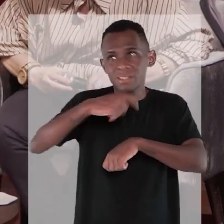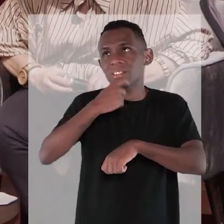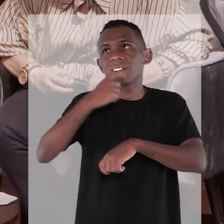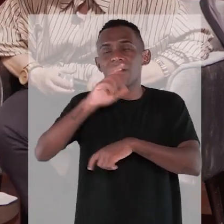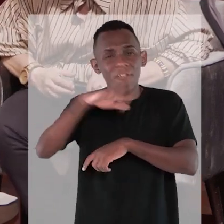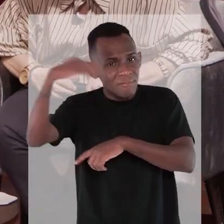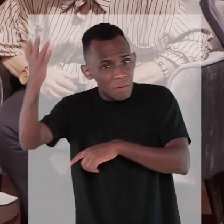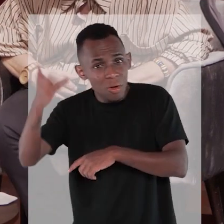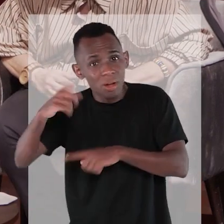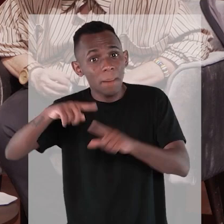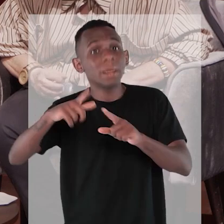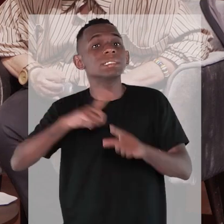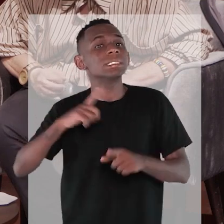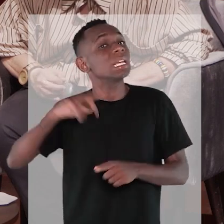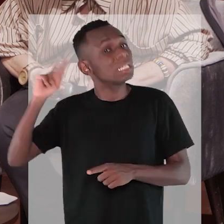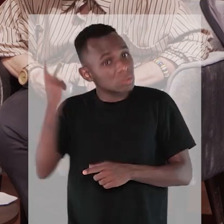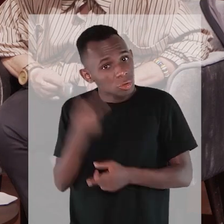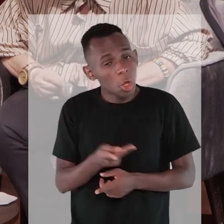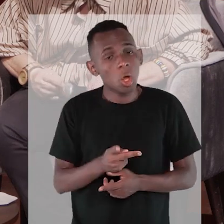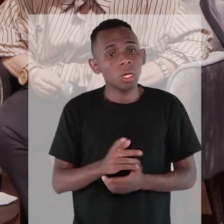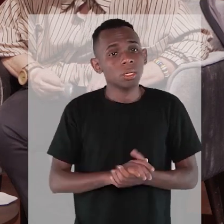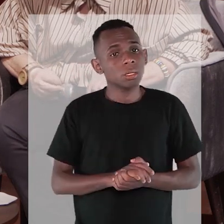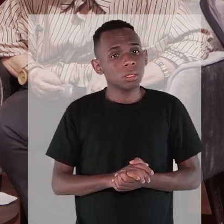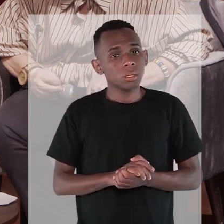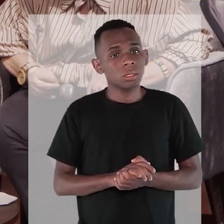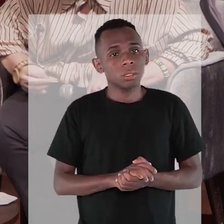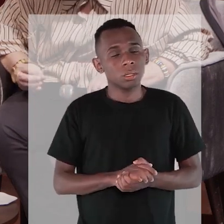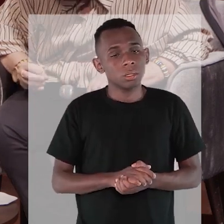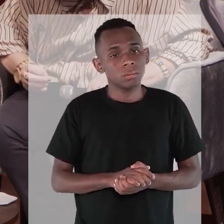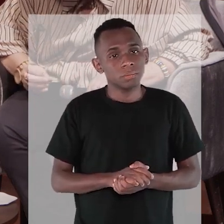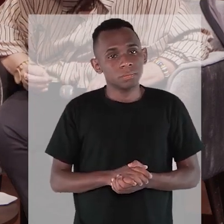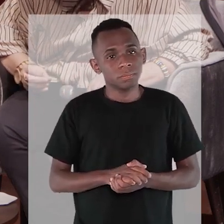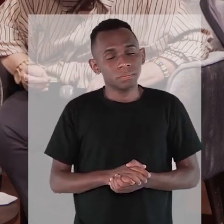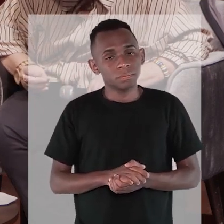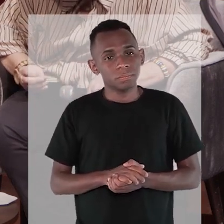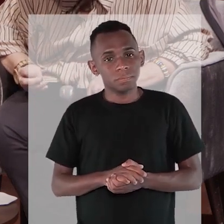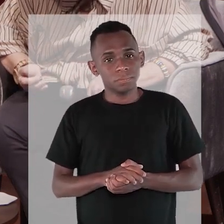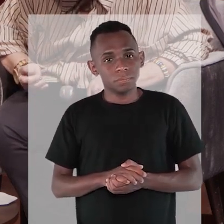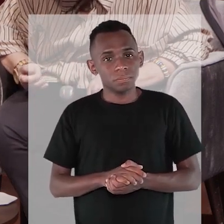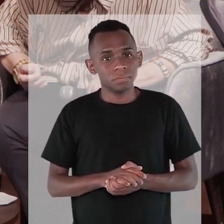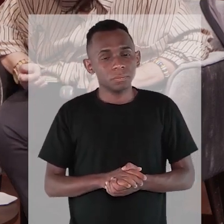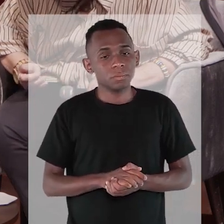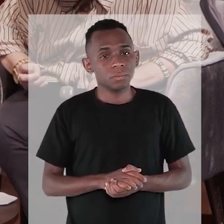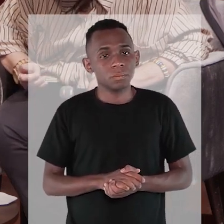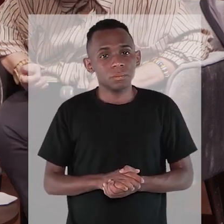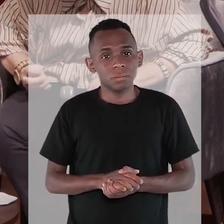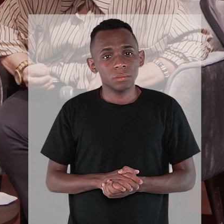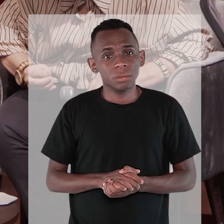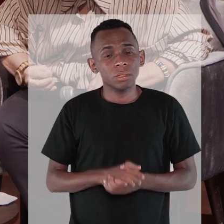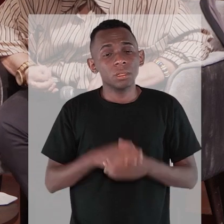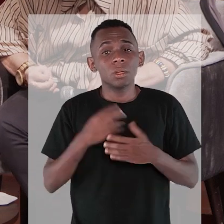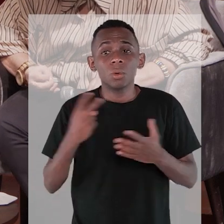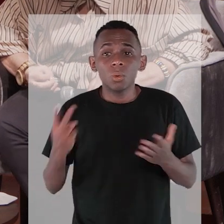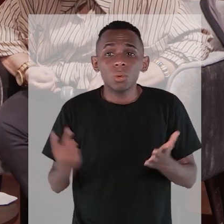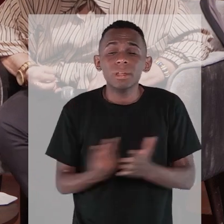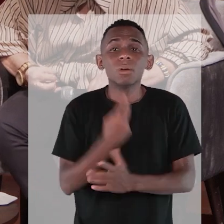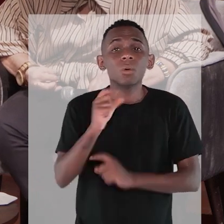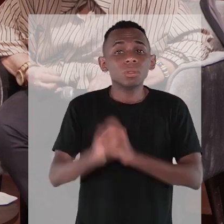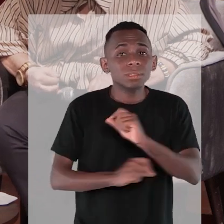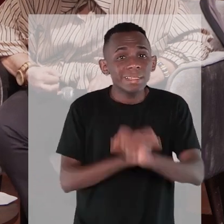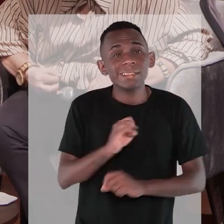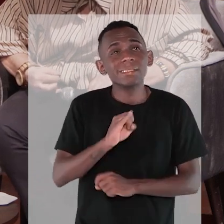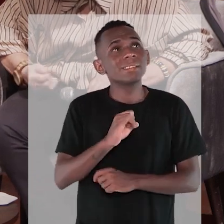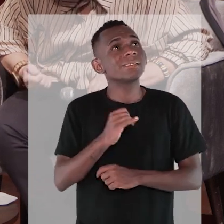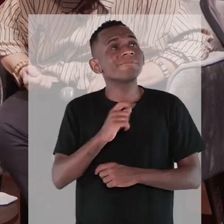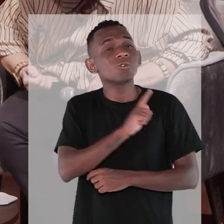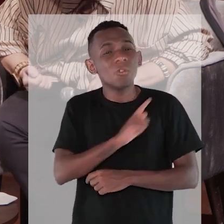história. Esse que é o desafio. Quando o Miguel fala, eu queria que eu ouvi-lo mais, quer dizer, mas que diabo faz com que alguém que erra tudo